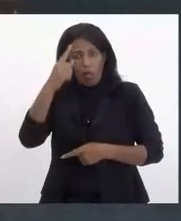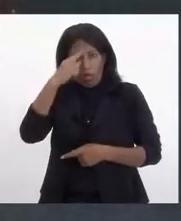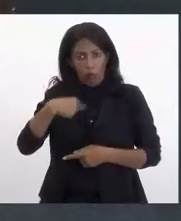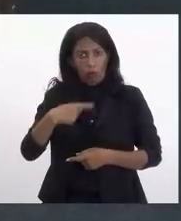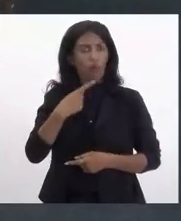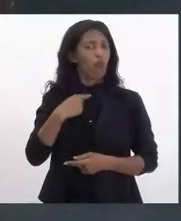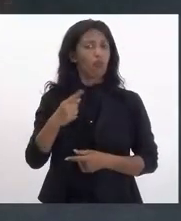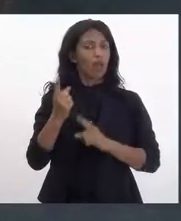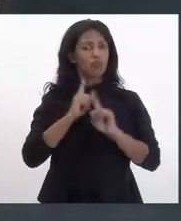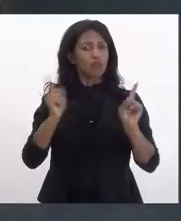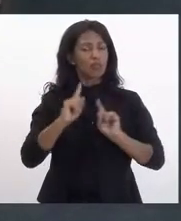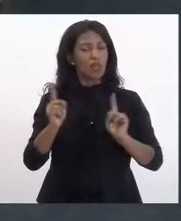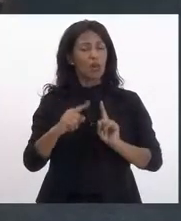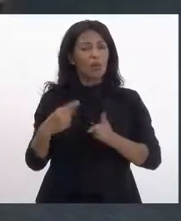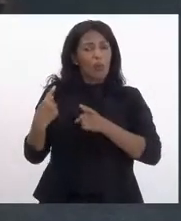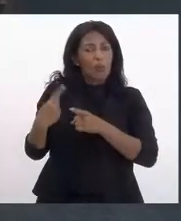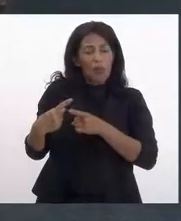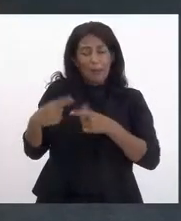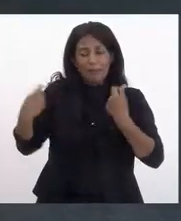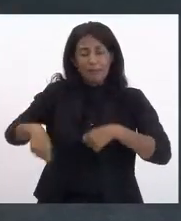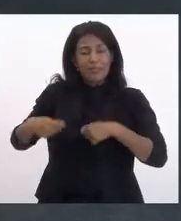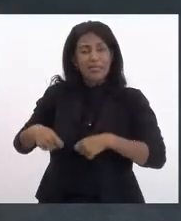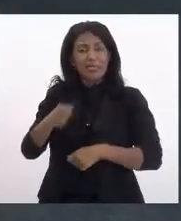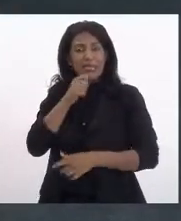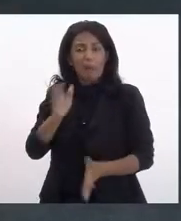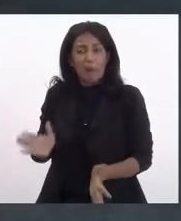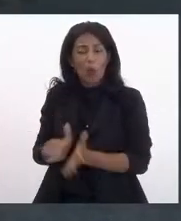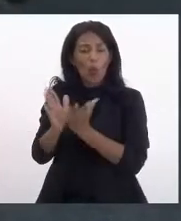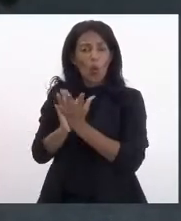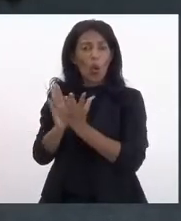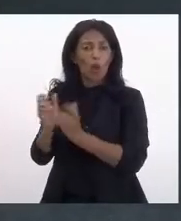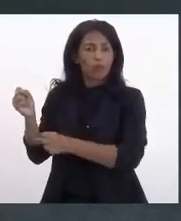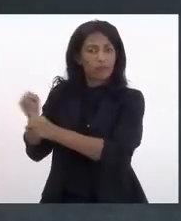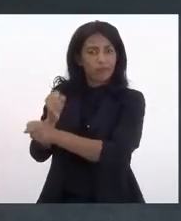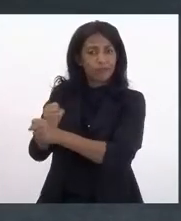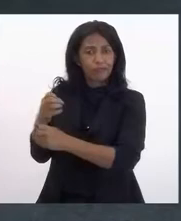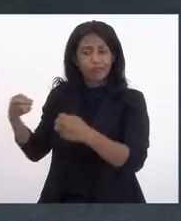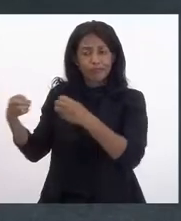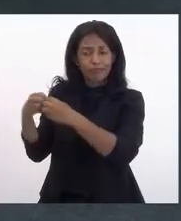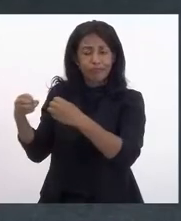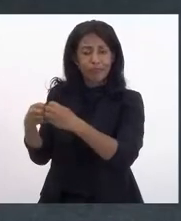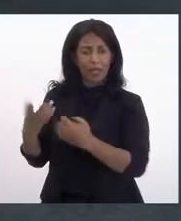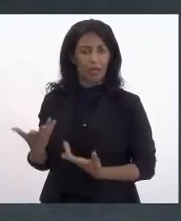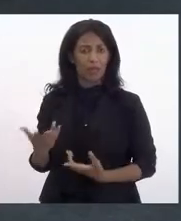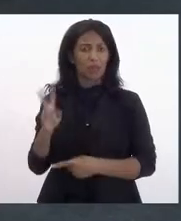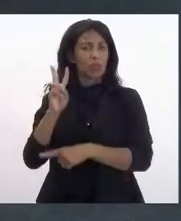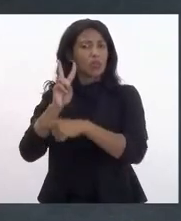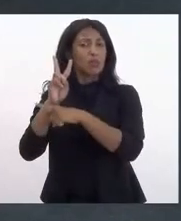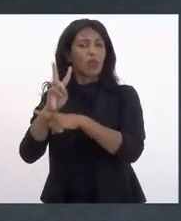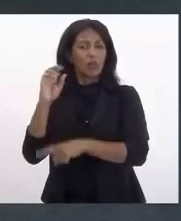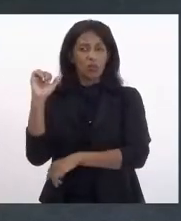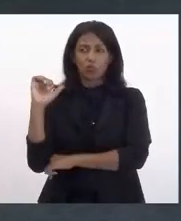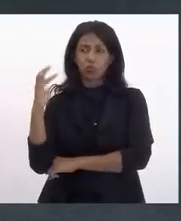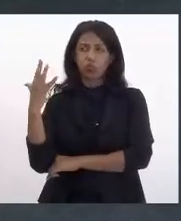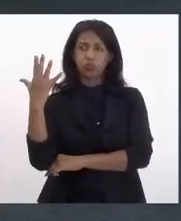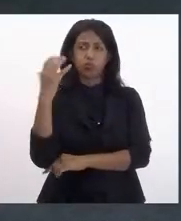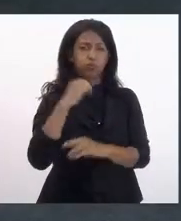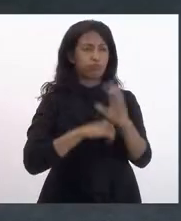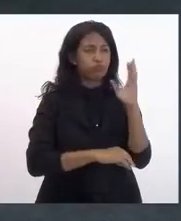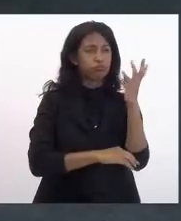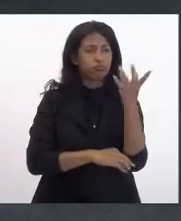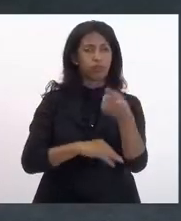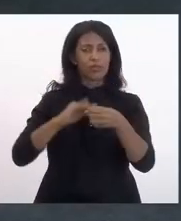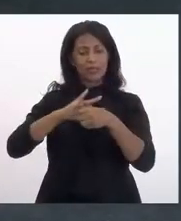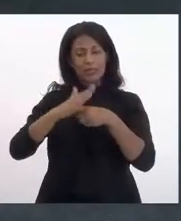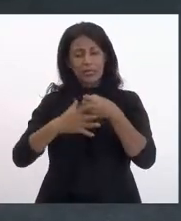os outros programas foram cortados. Então, outra coisa, não se defende o meio ambiente sem saneamento. Sem uma